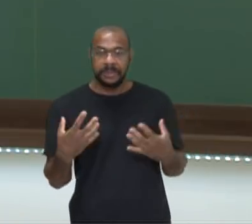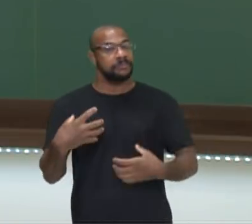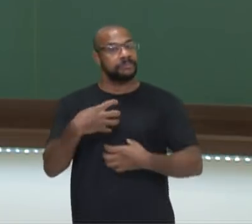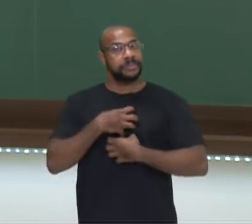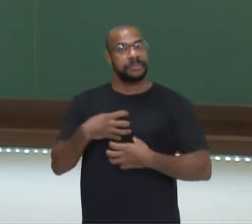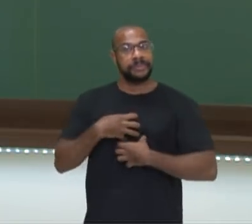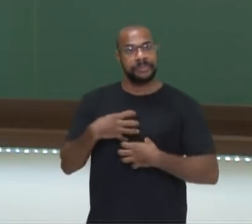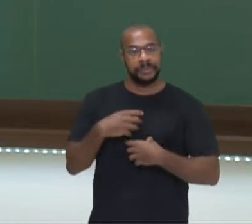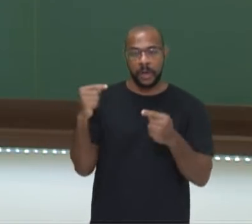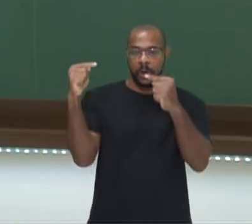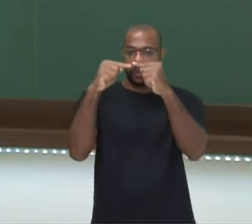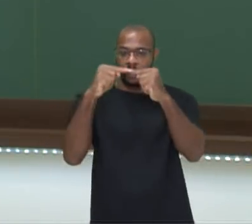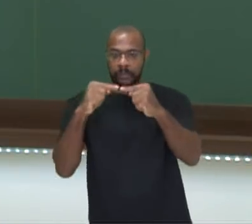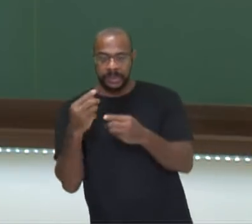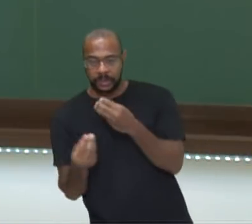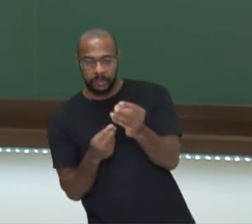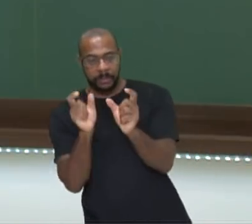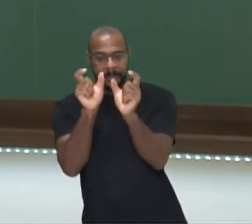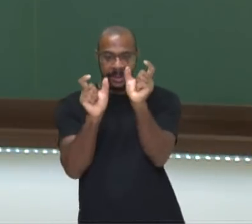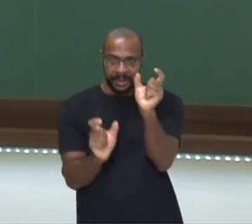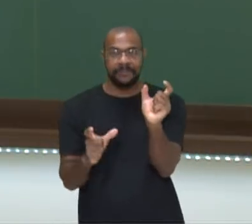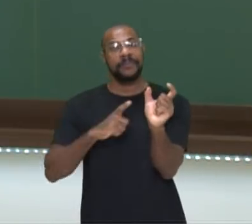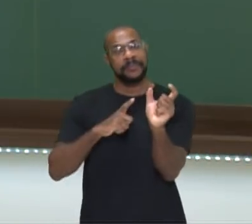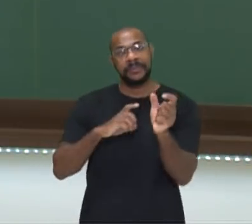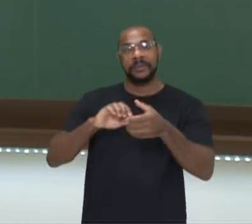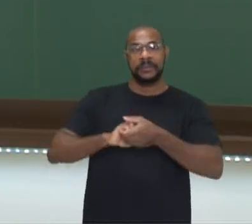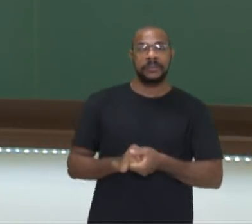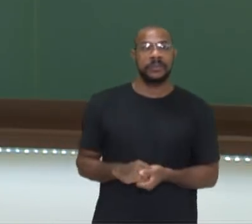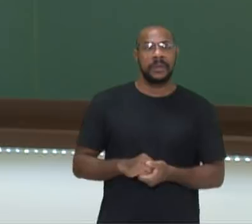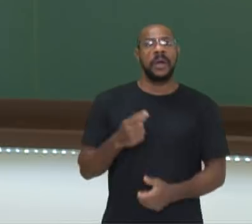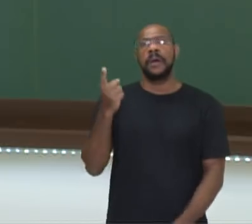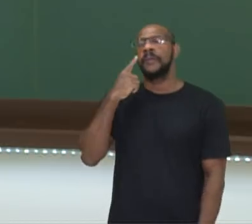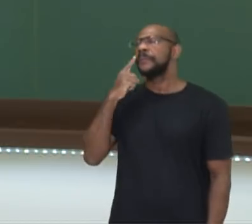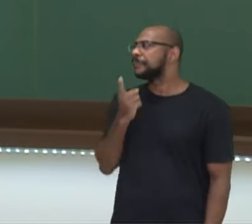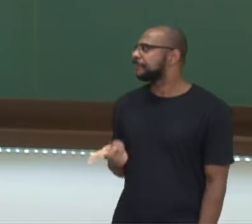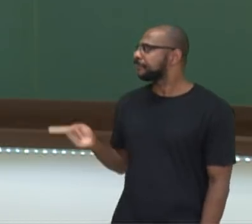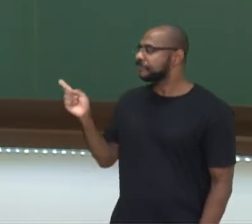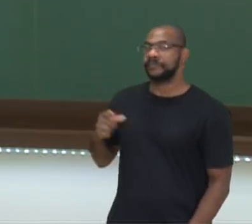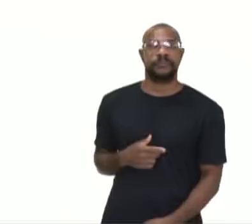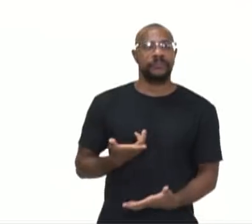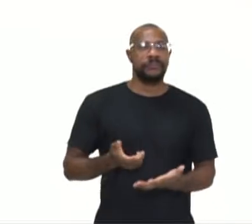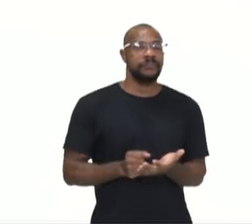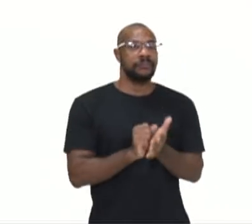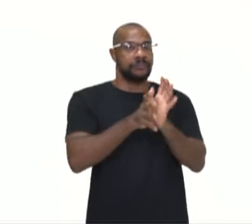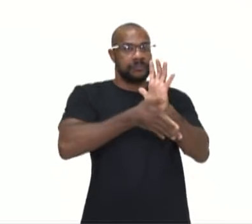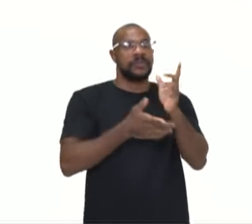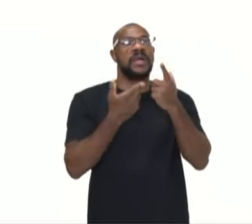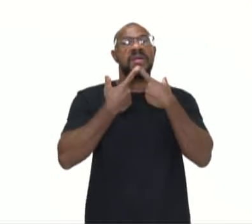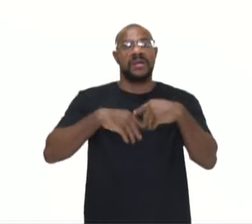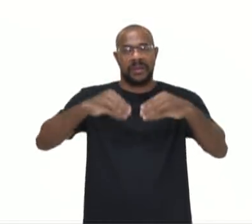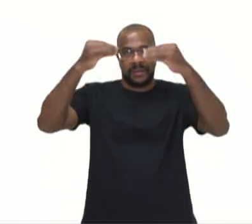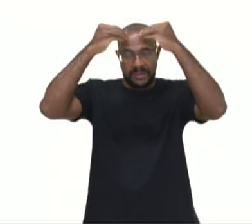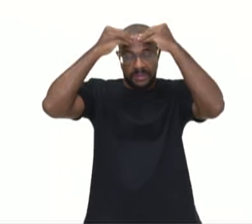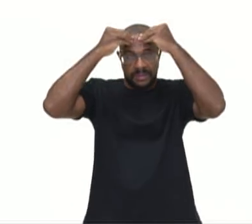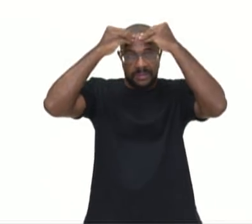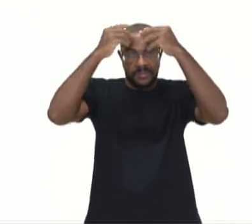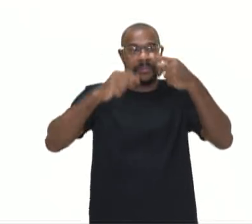sentido. Vamos conferir como? Vamos conhecer duas figuras de linguagem. A aliteração e